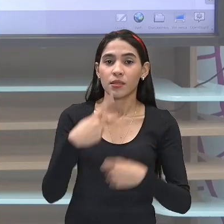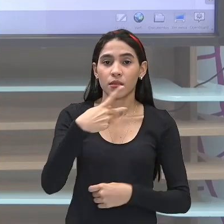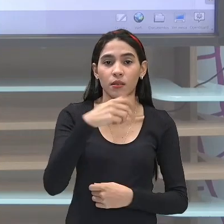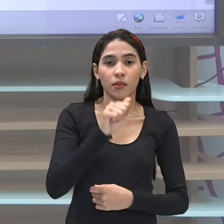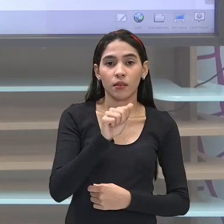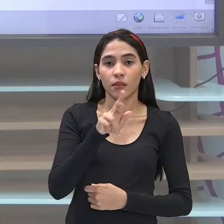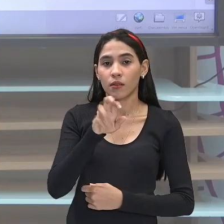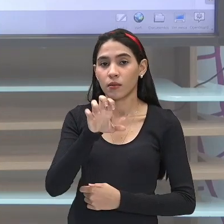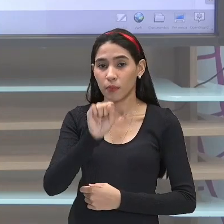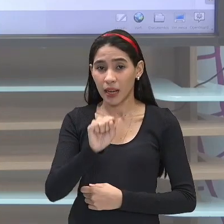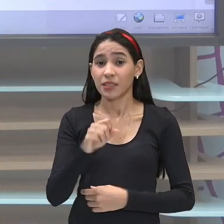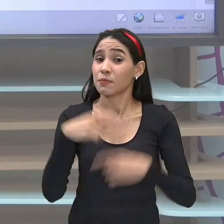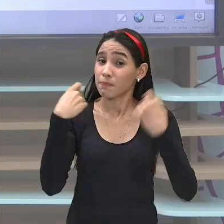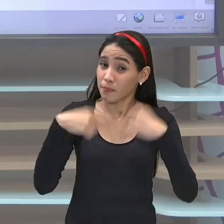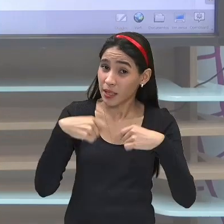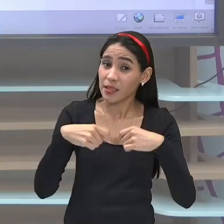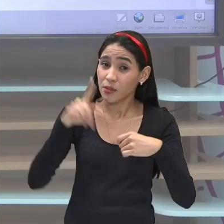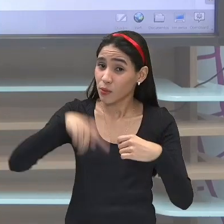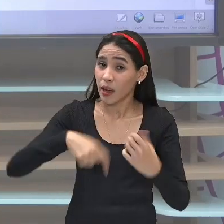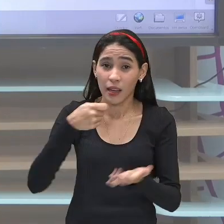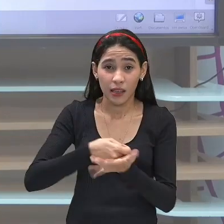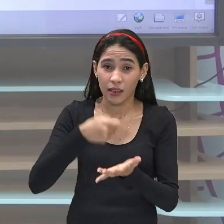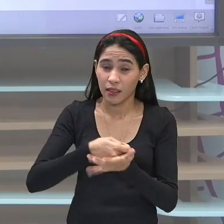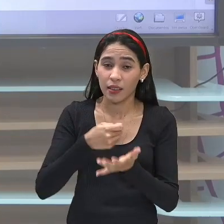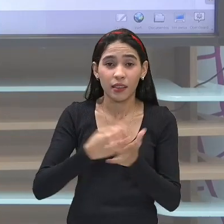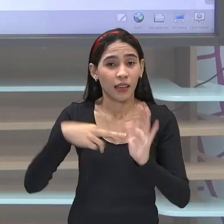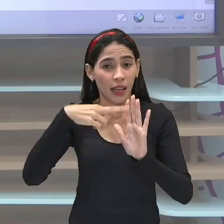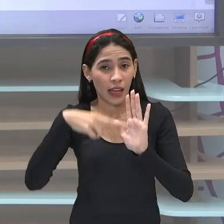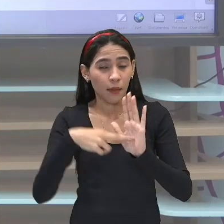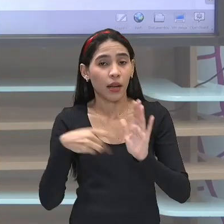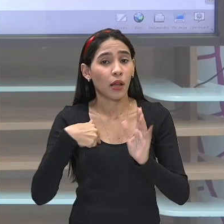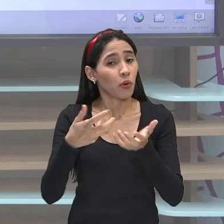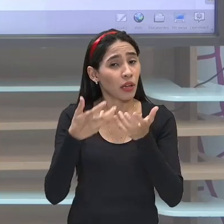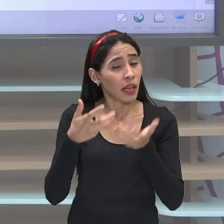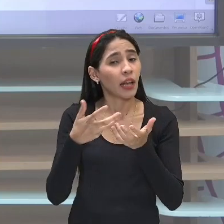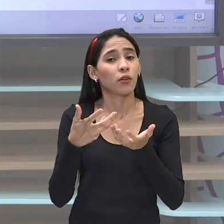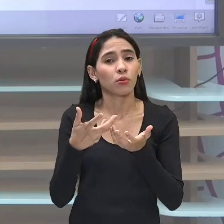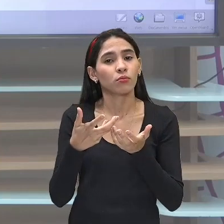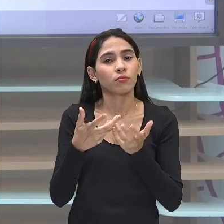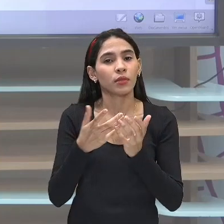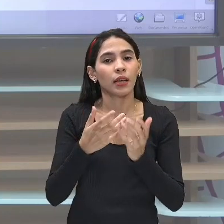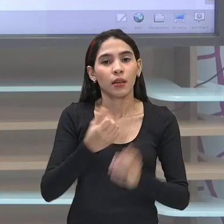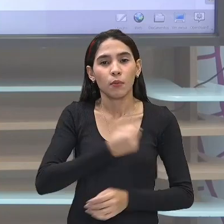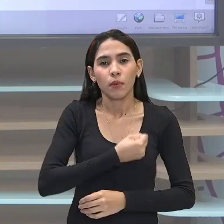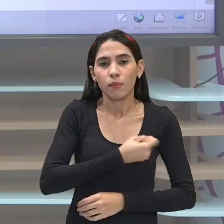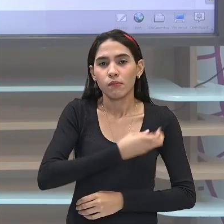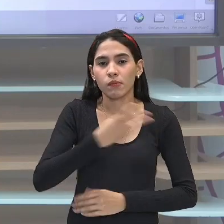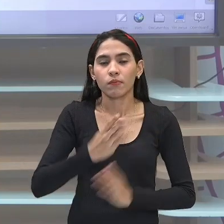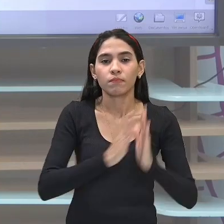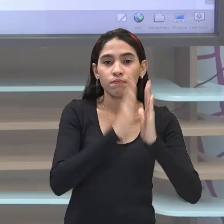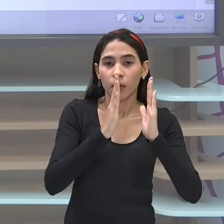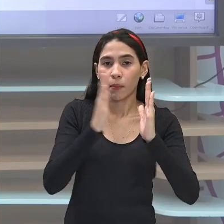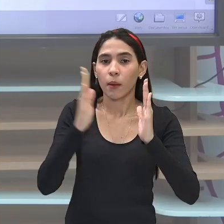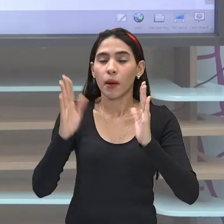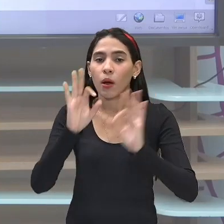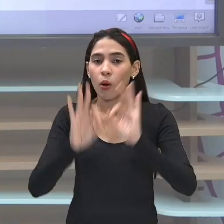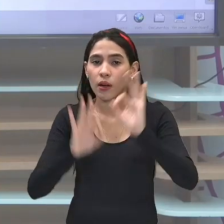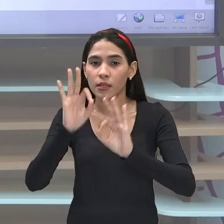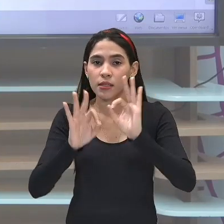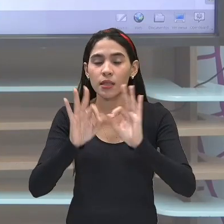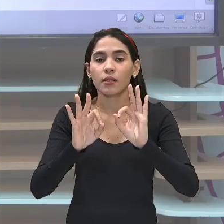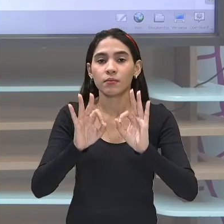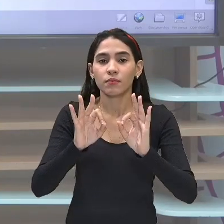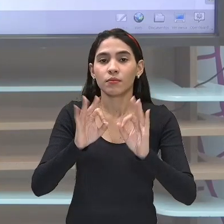pares. Foi uma condição que foi colocada. Olha, eu quero formar uma sequência numérica em que, nessa sequência,